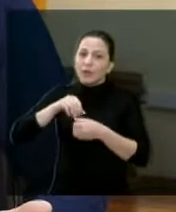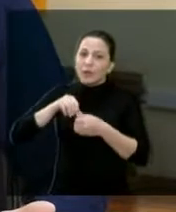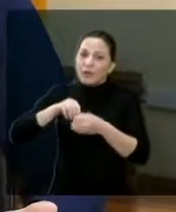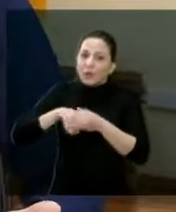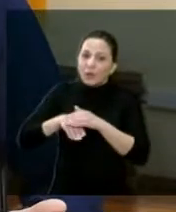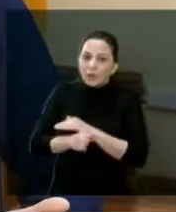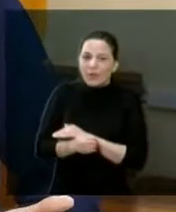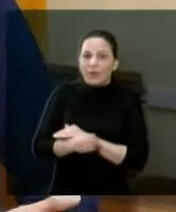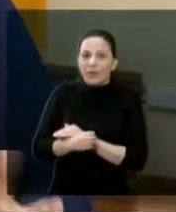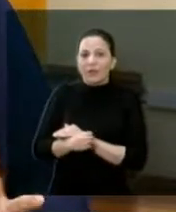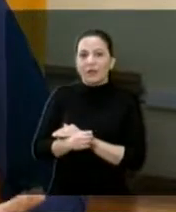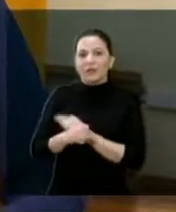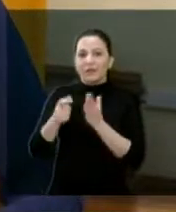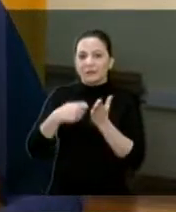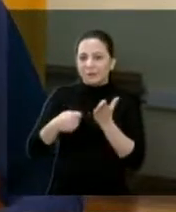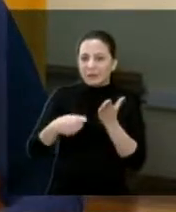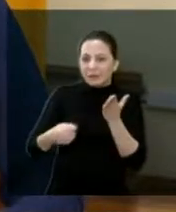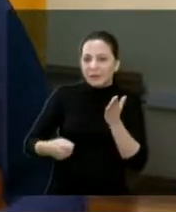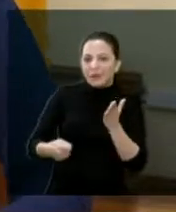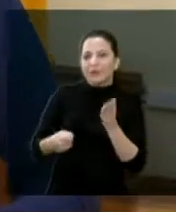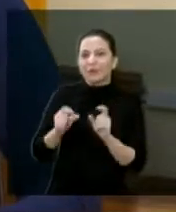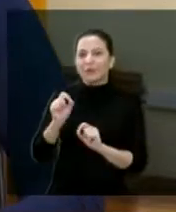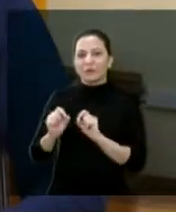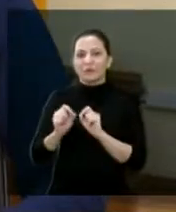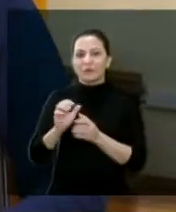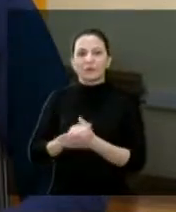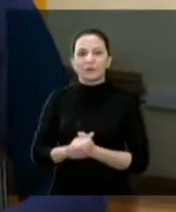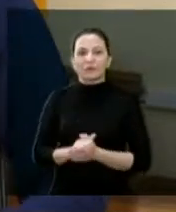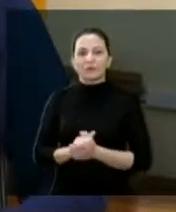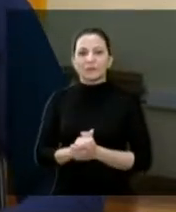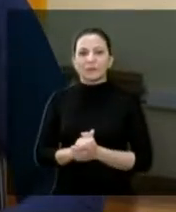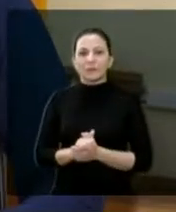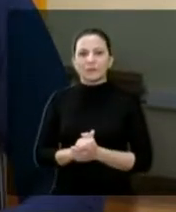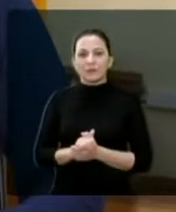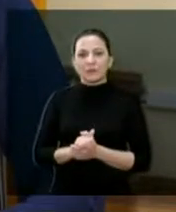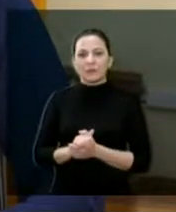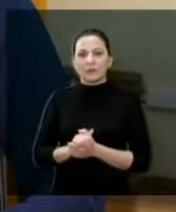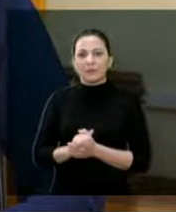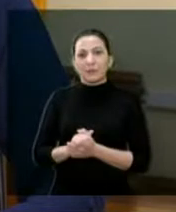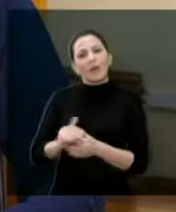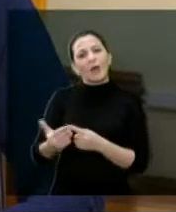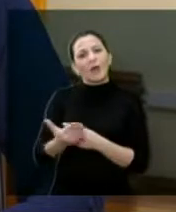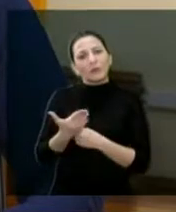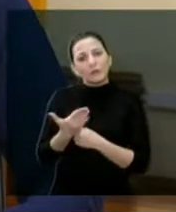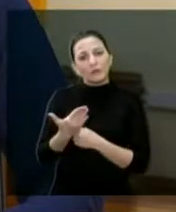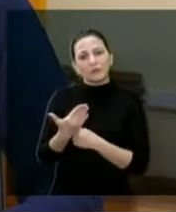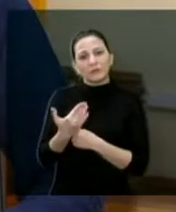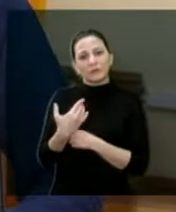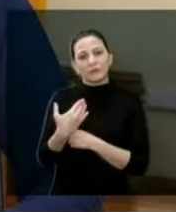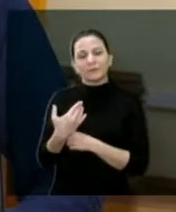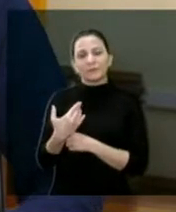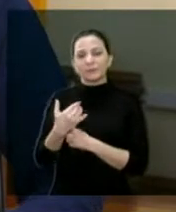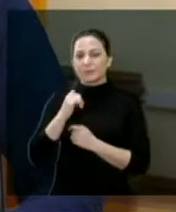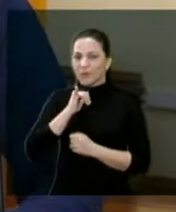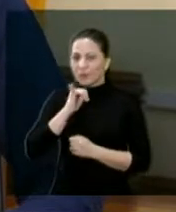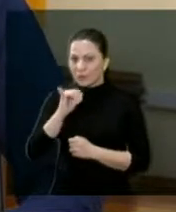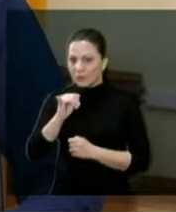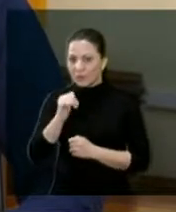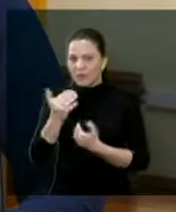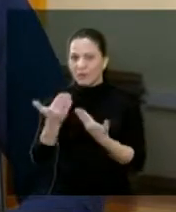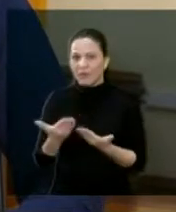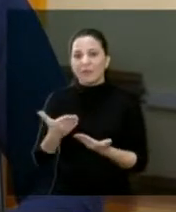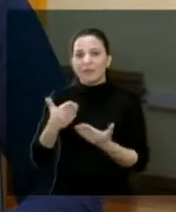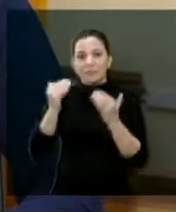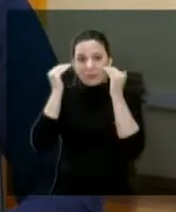com você, que eu falar, né? Não tomou, arroiou, né? Mas eles ajudavam também, viu? Por isso que eu digo para você, há que se ter um